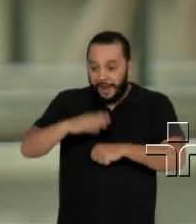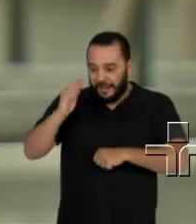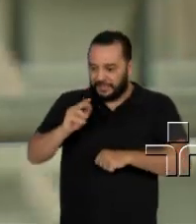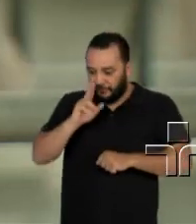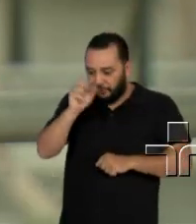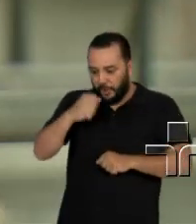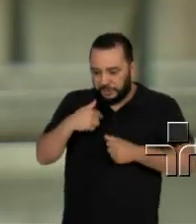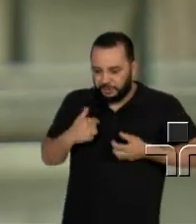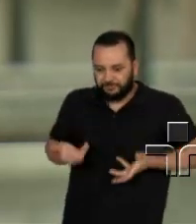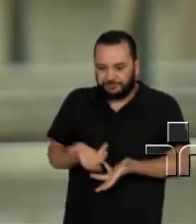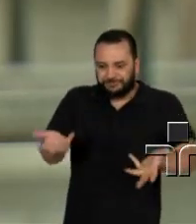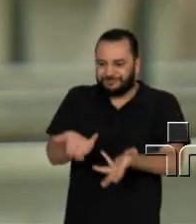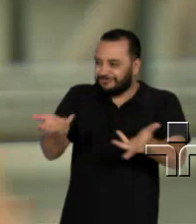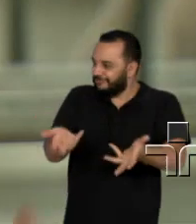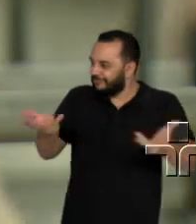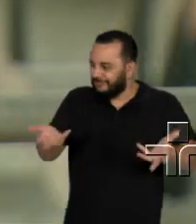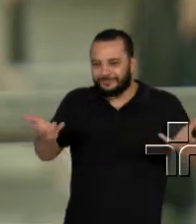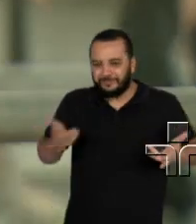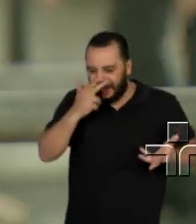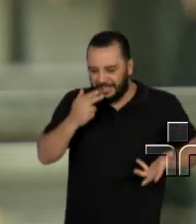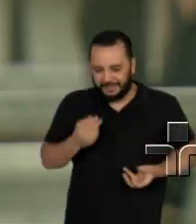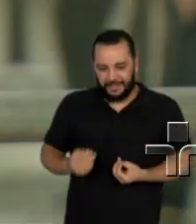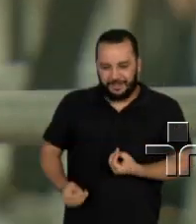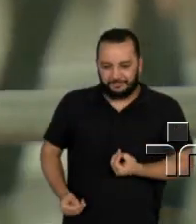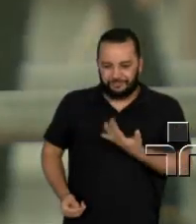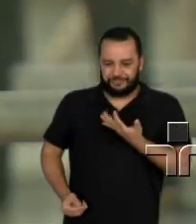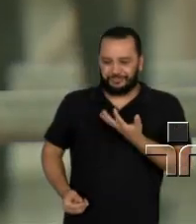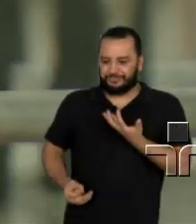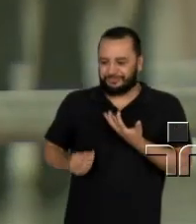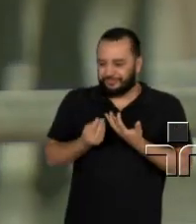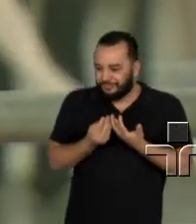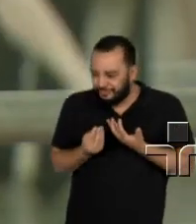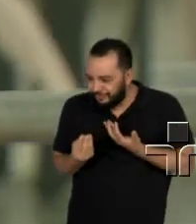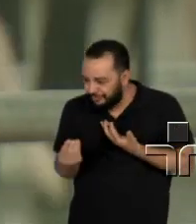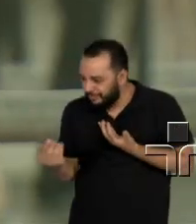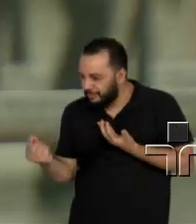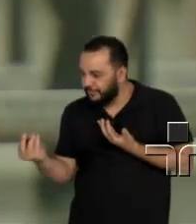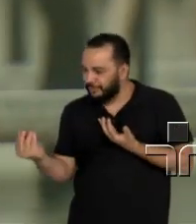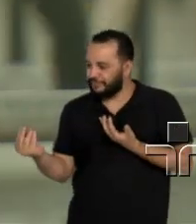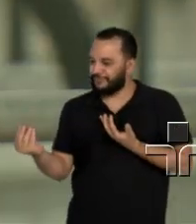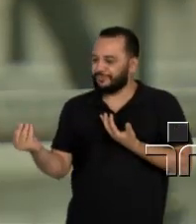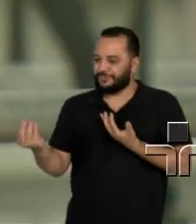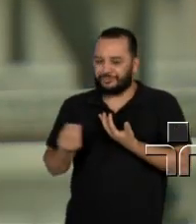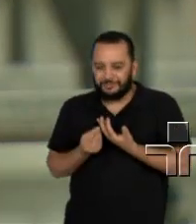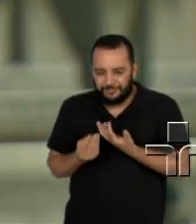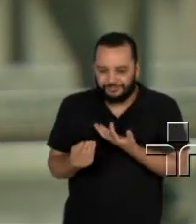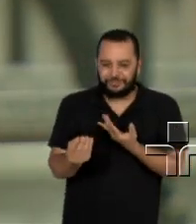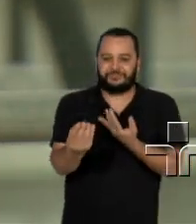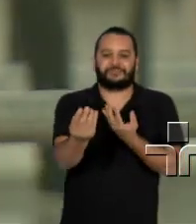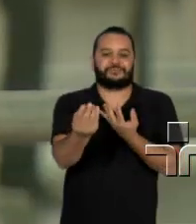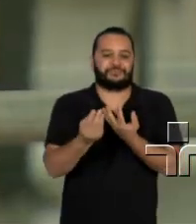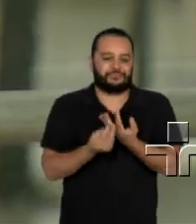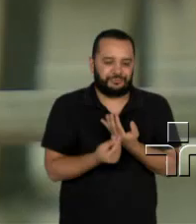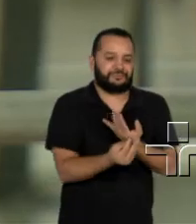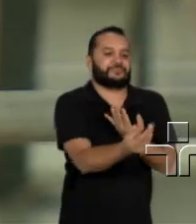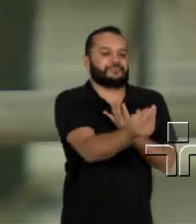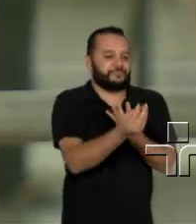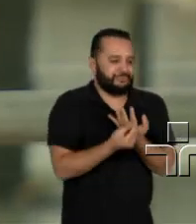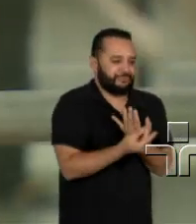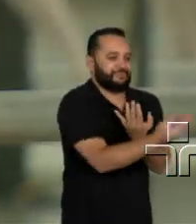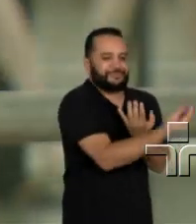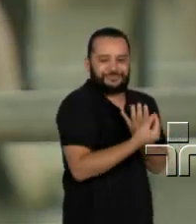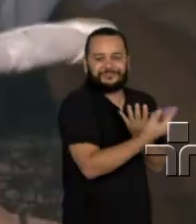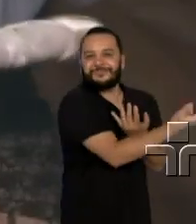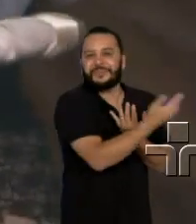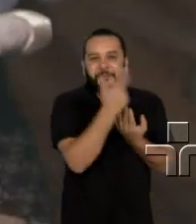acendê-los do outro então todos nós podemos acender a luz de alguém que vive na escuridão e nem sempre quem vive na escuridão